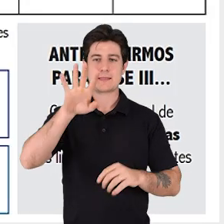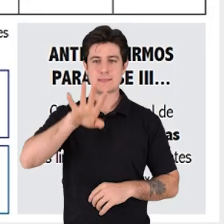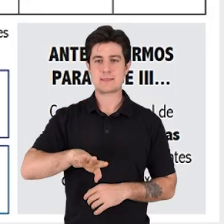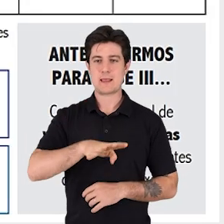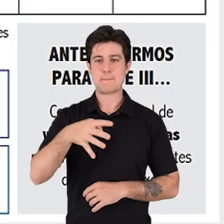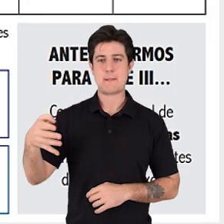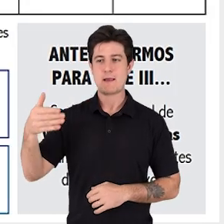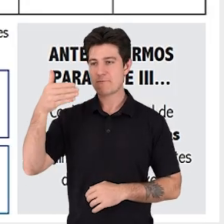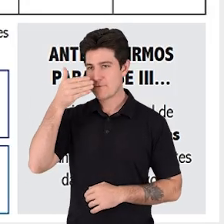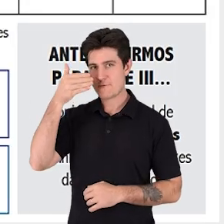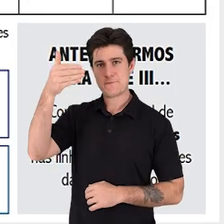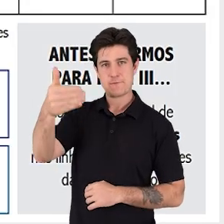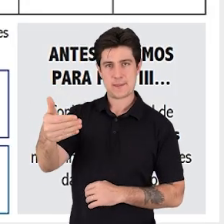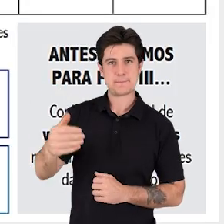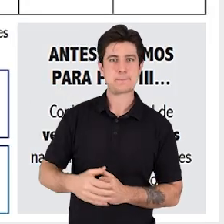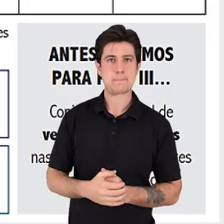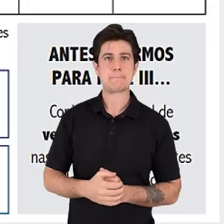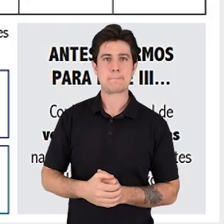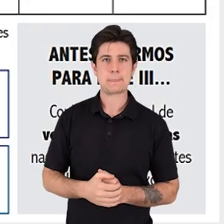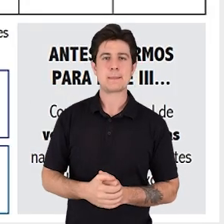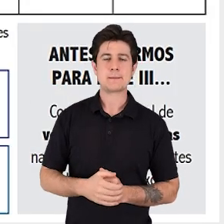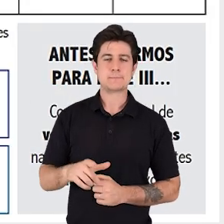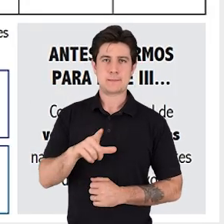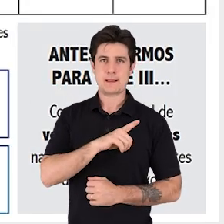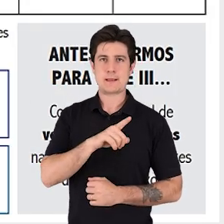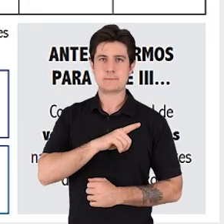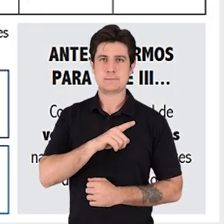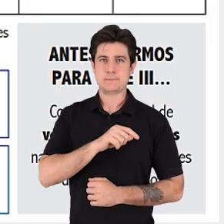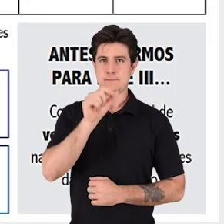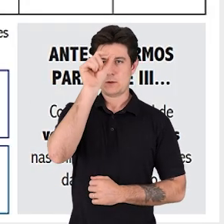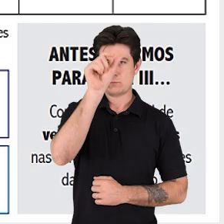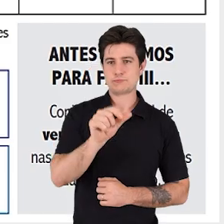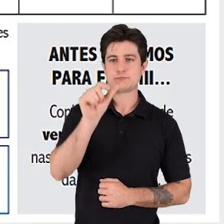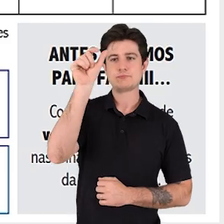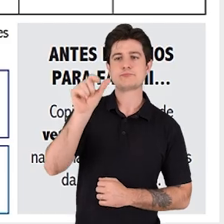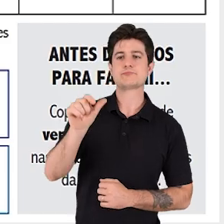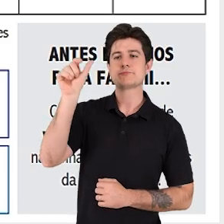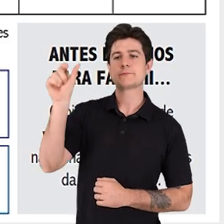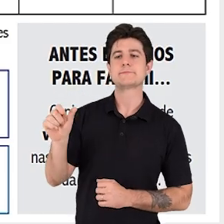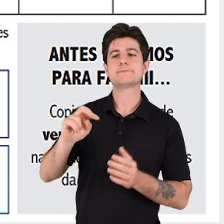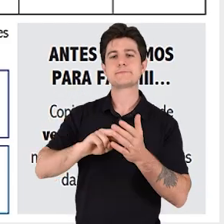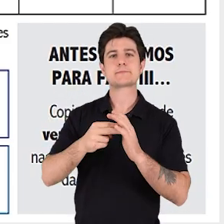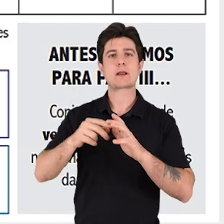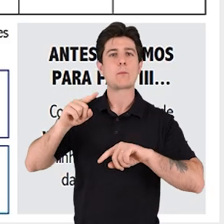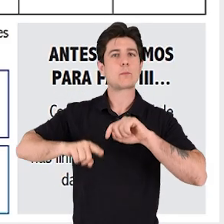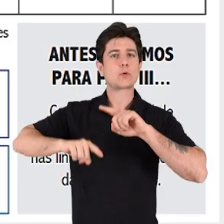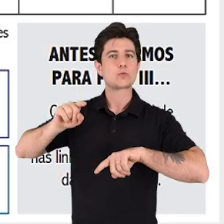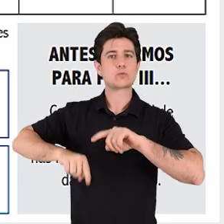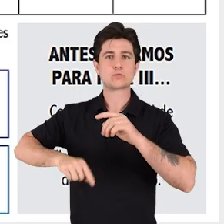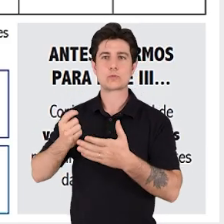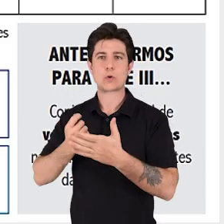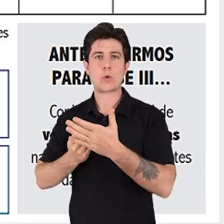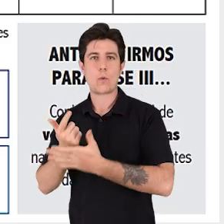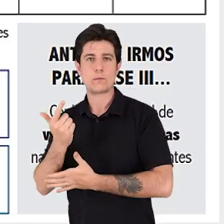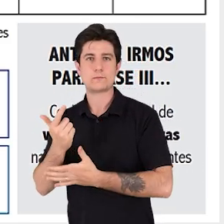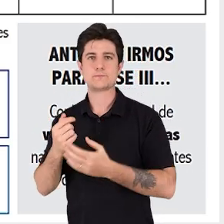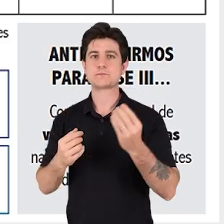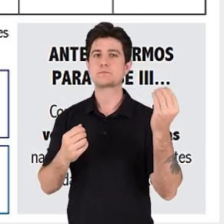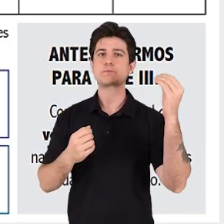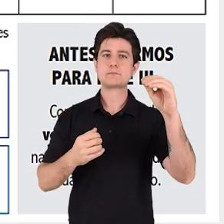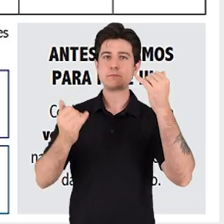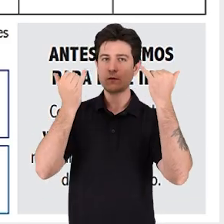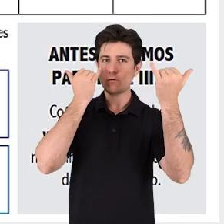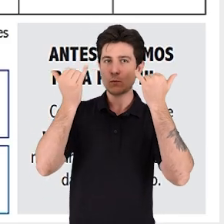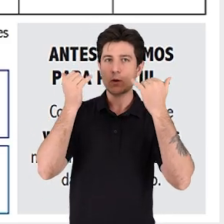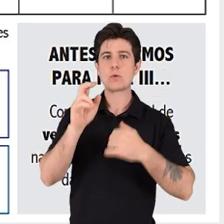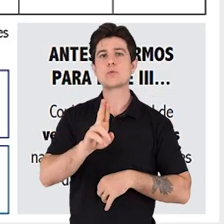Iniciando pela parte da frente da tabela. Cada coluna da tabela se refere a um produto adquirido pelo jogador, assim, todas as informações referentes